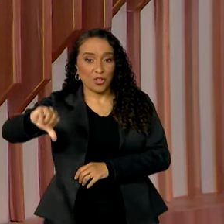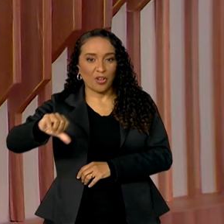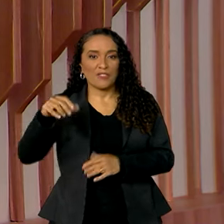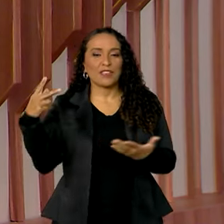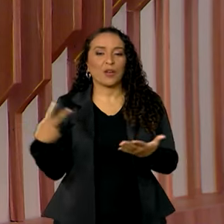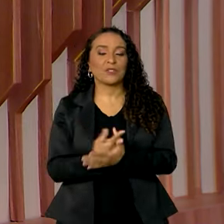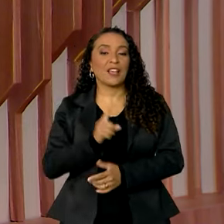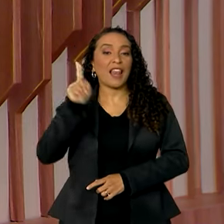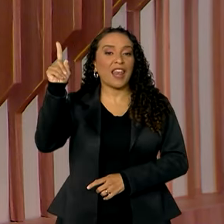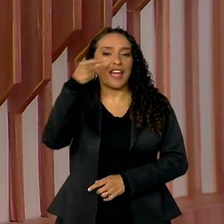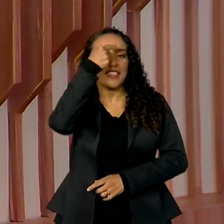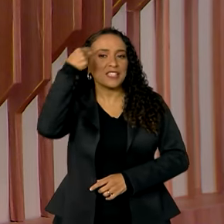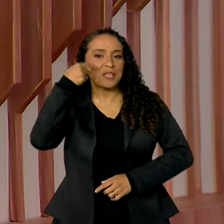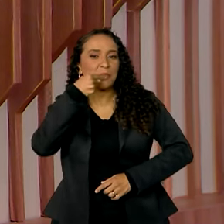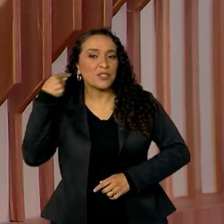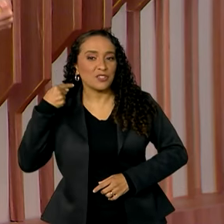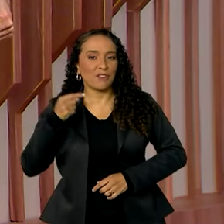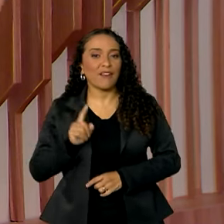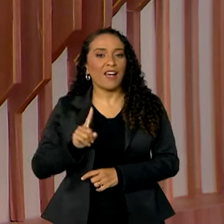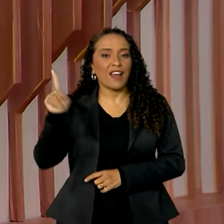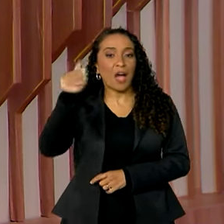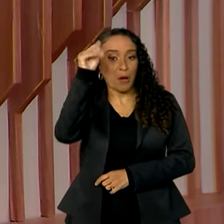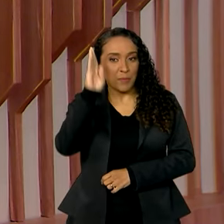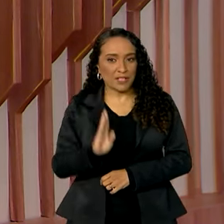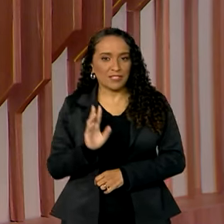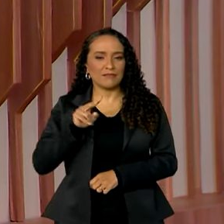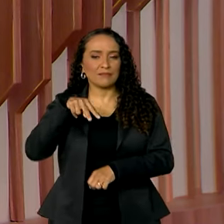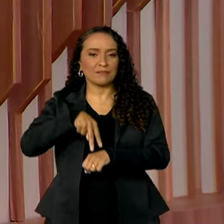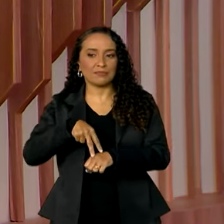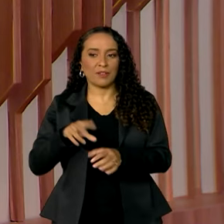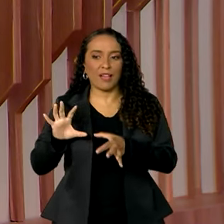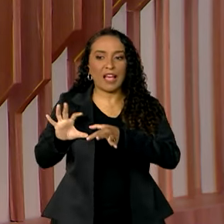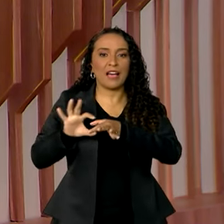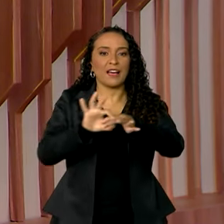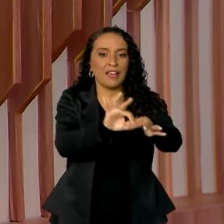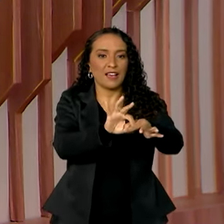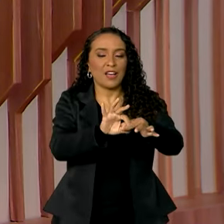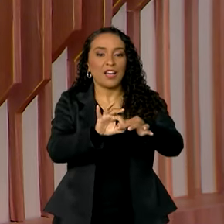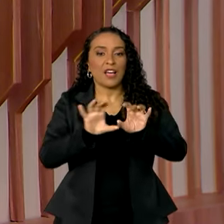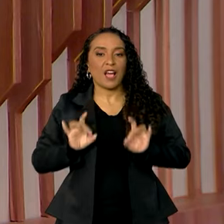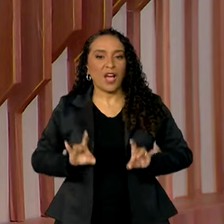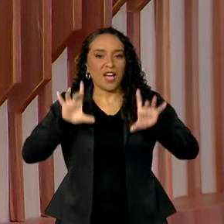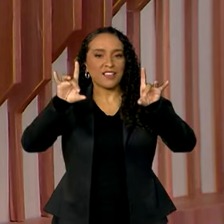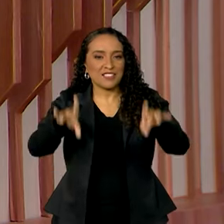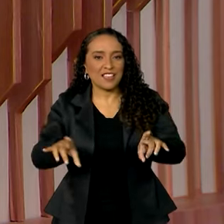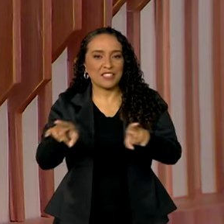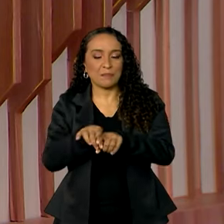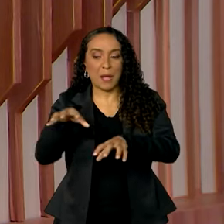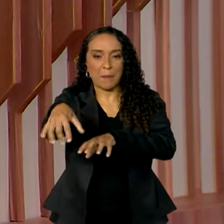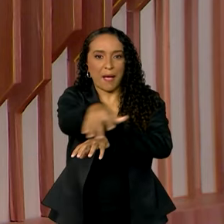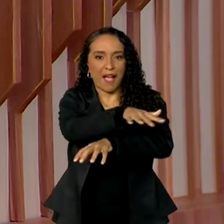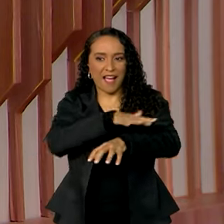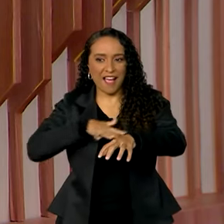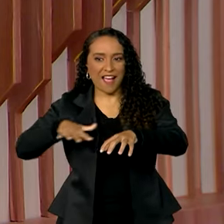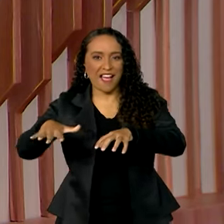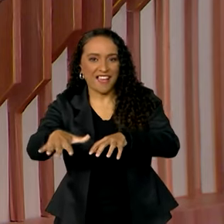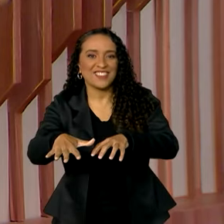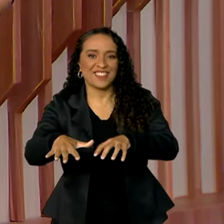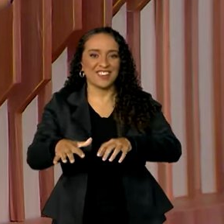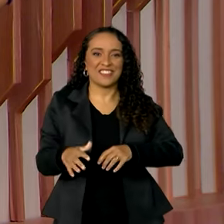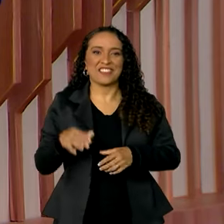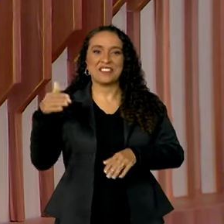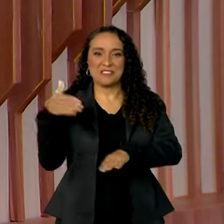que acontece no Azerbaijão. Por lá, o Brasil entrou em uma aliança com a Austrália e Ilhas do Pacífico para